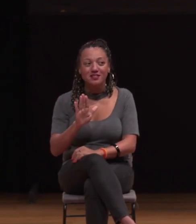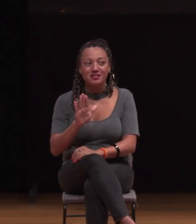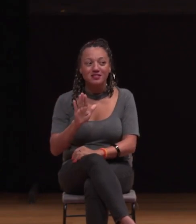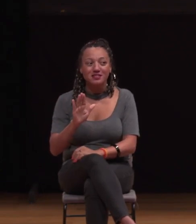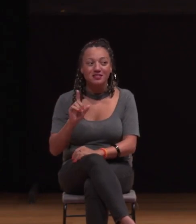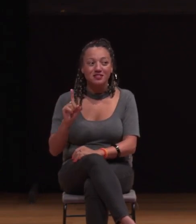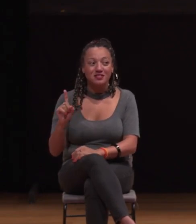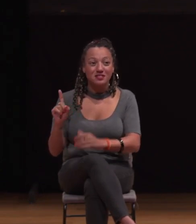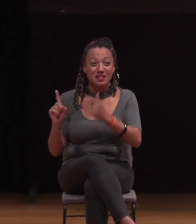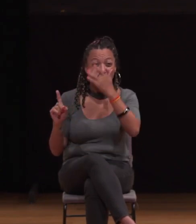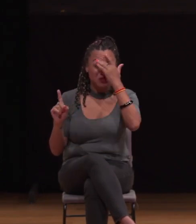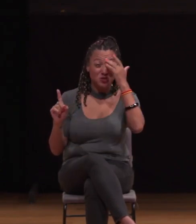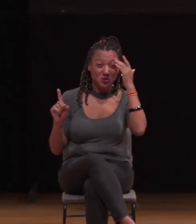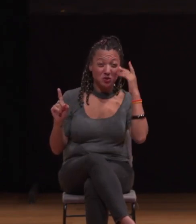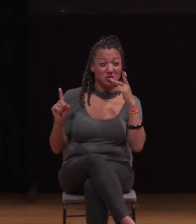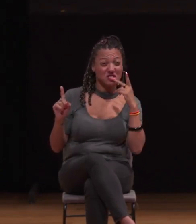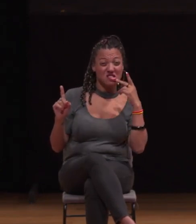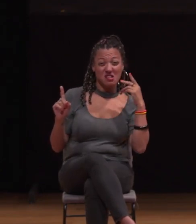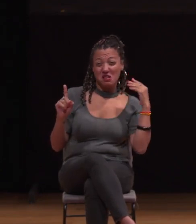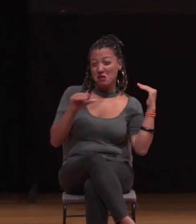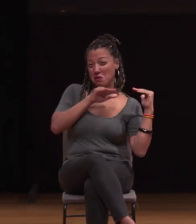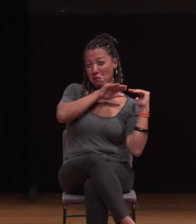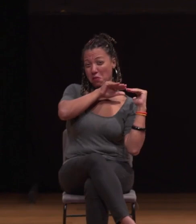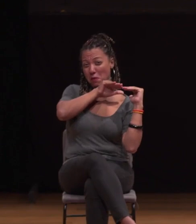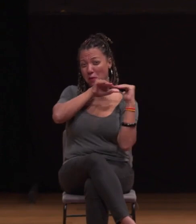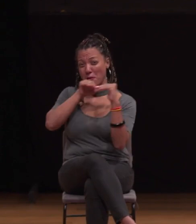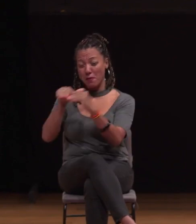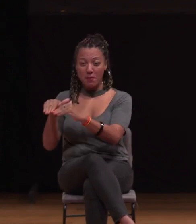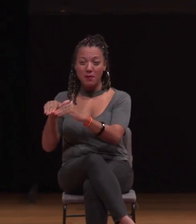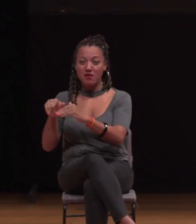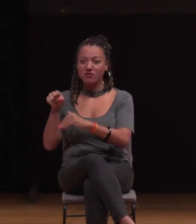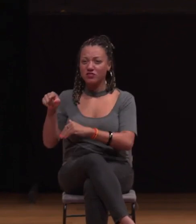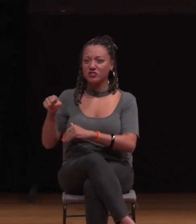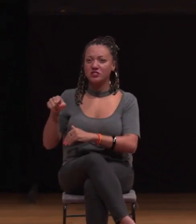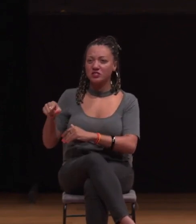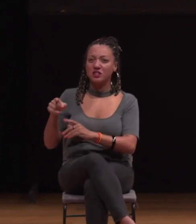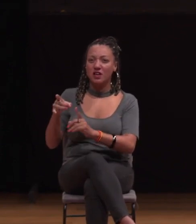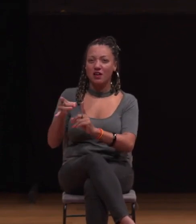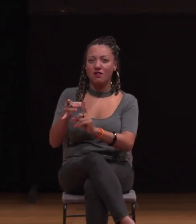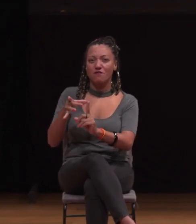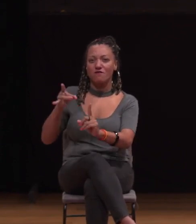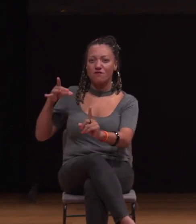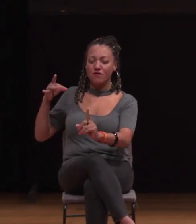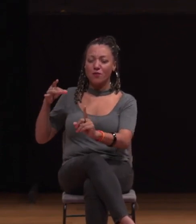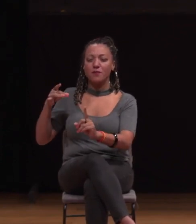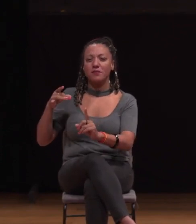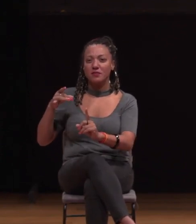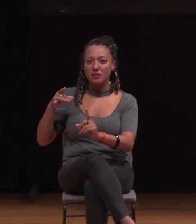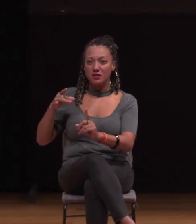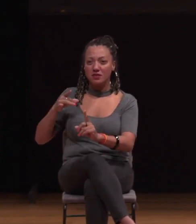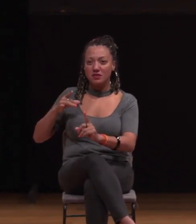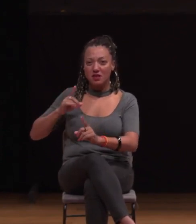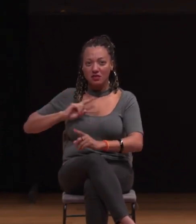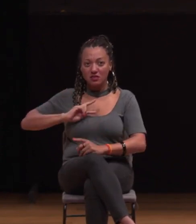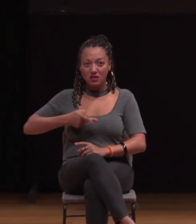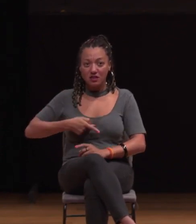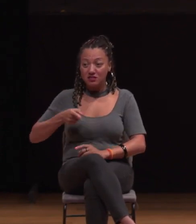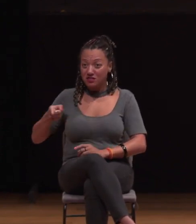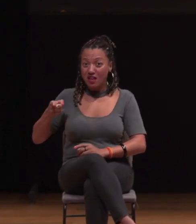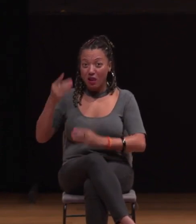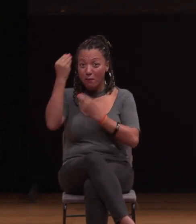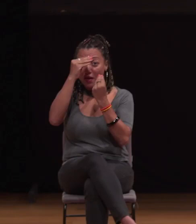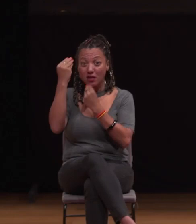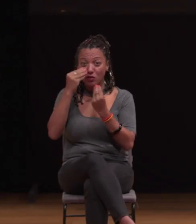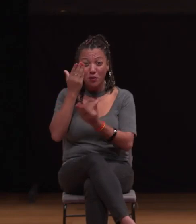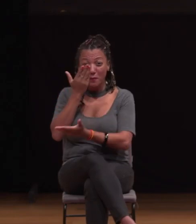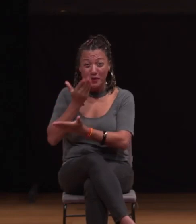de transfóbica, a mídia ninja fez uma campanha contra ela. Ela é uma maquiadora, ela perdeu o